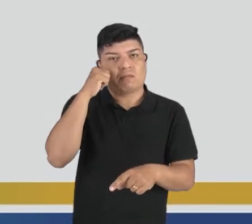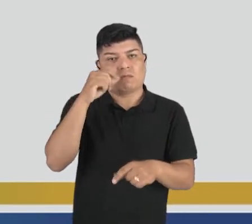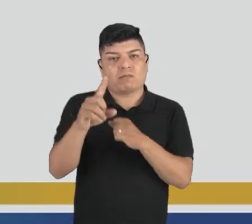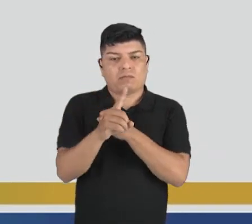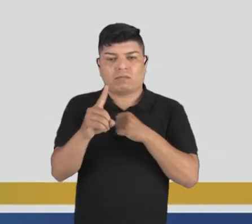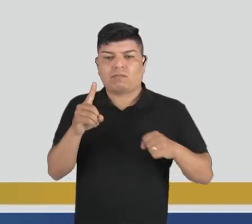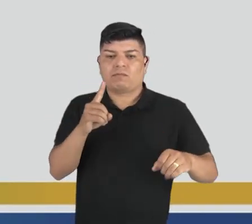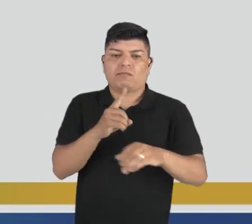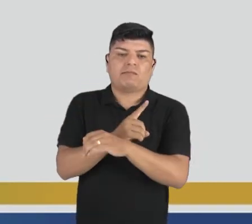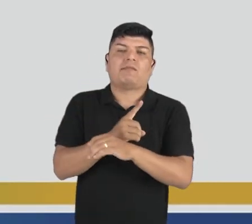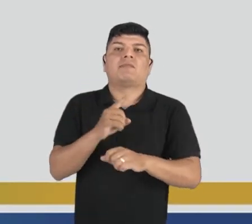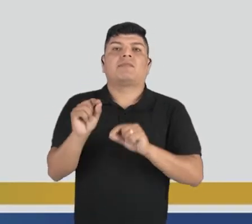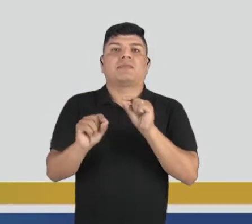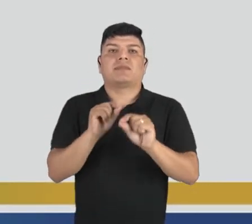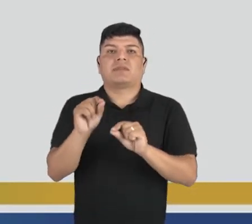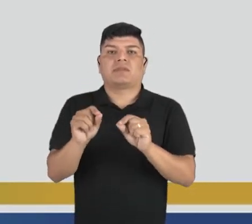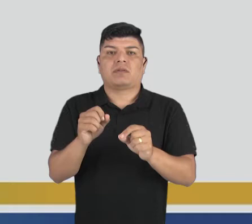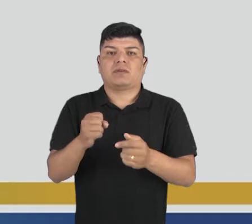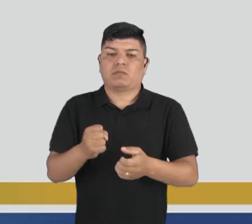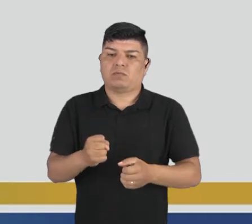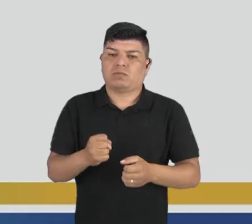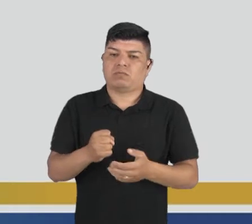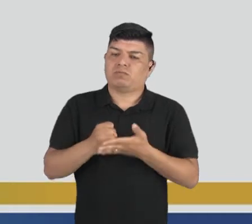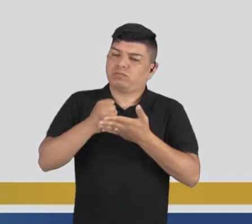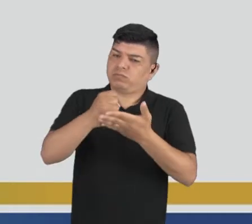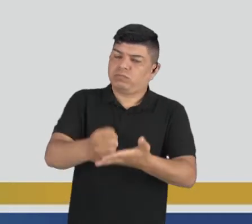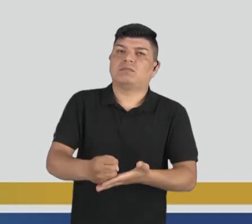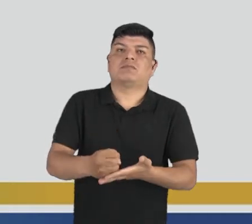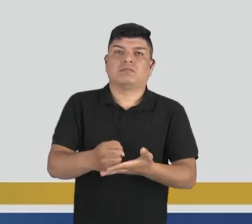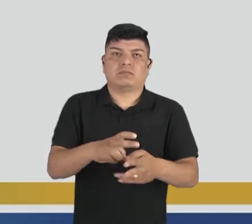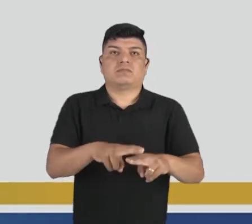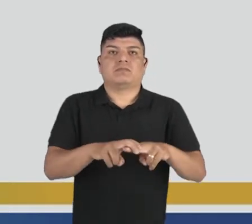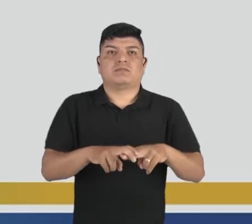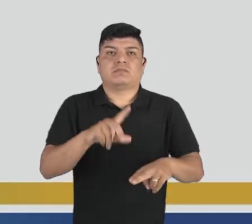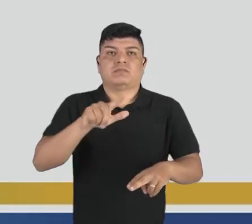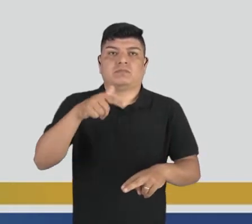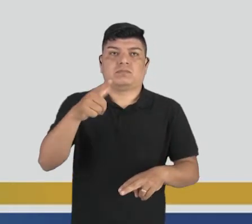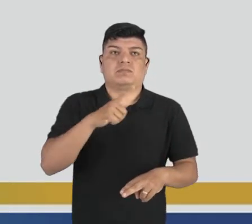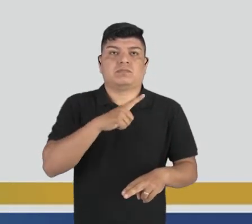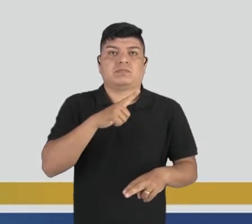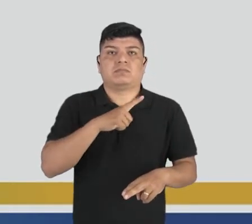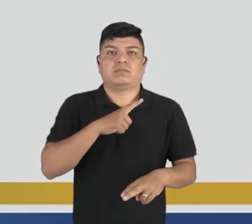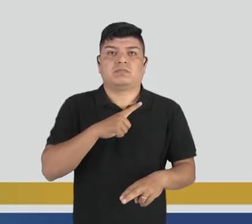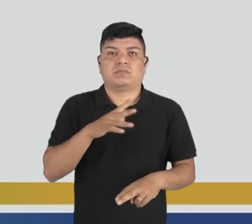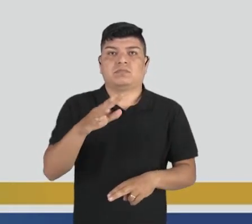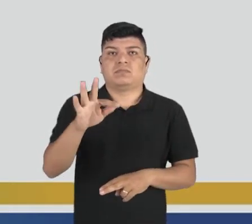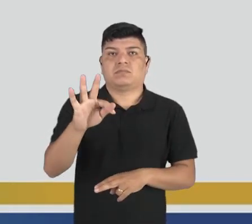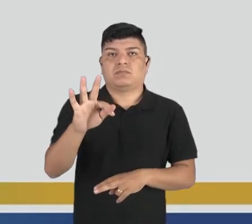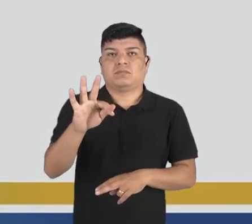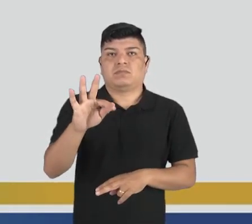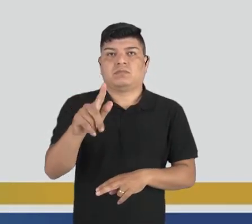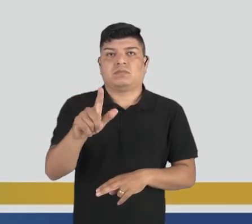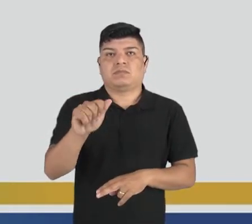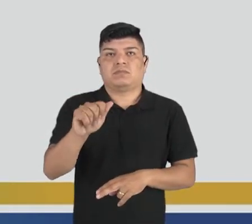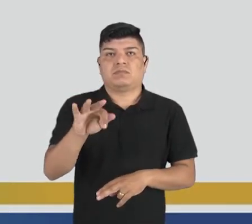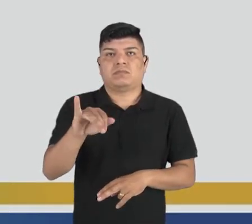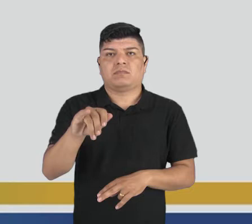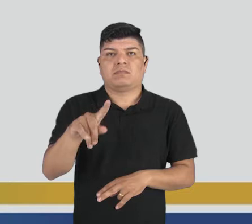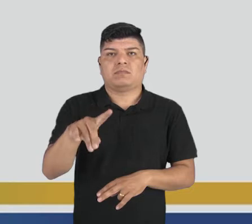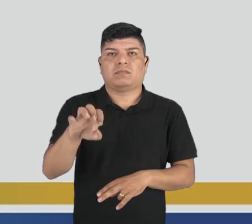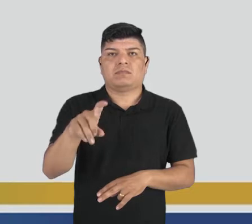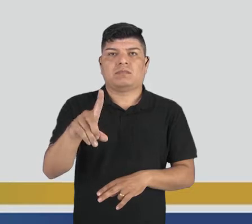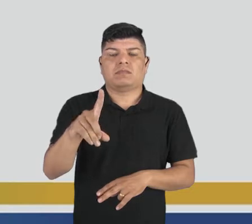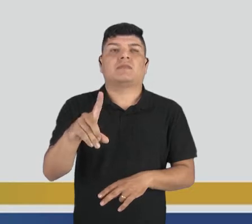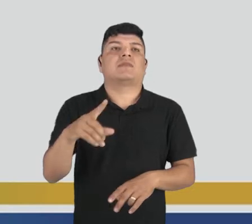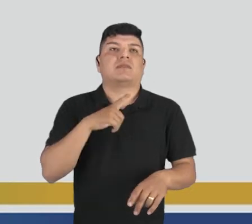para dar força a esse movimento, tá? Aí tem outros ali, né, o Garfield também, tá, galerinha? Tem muitas